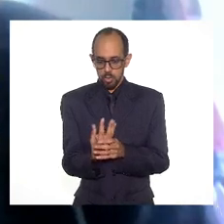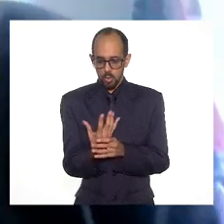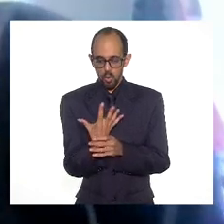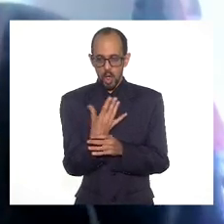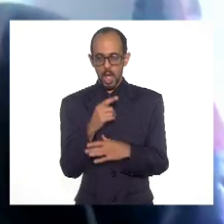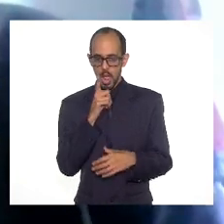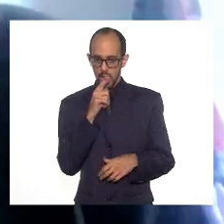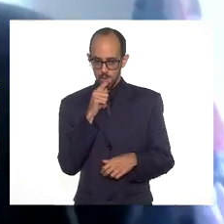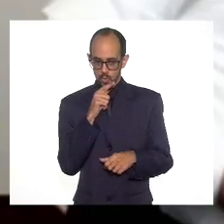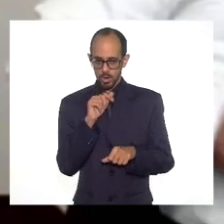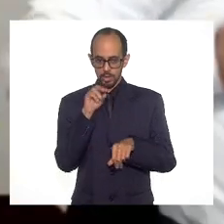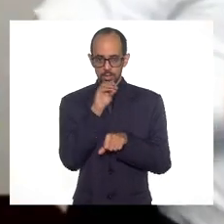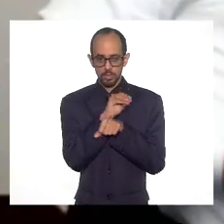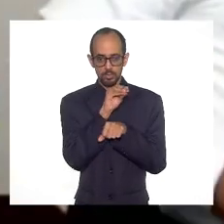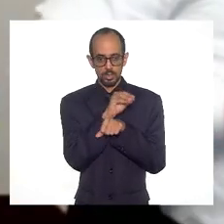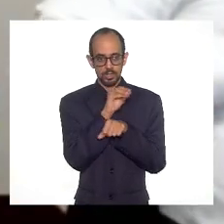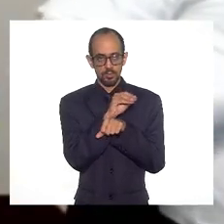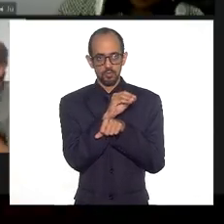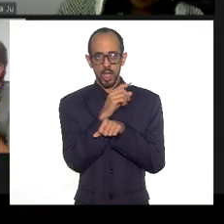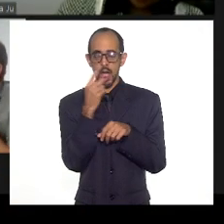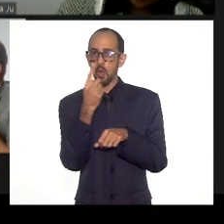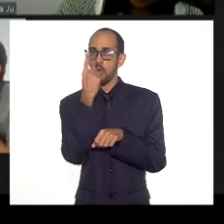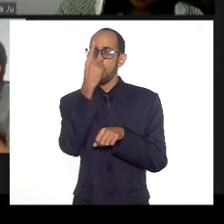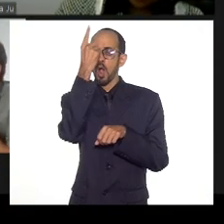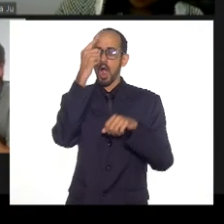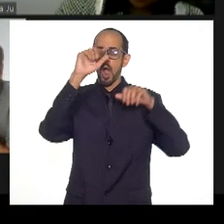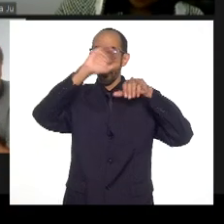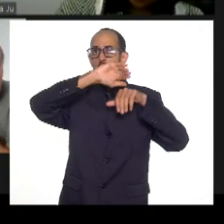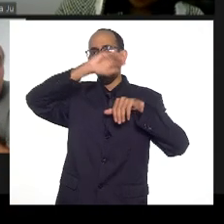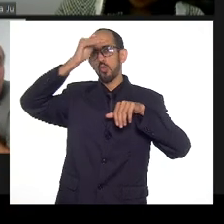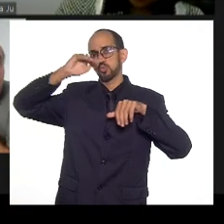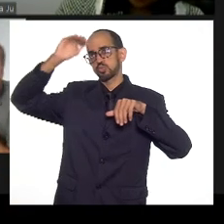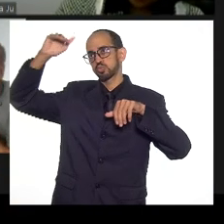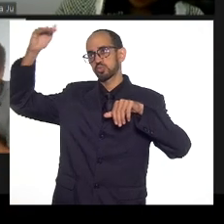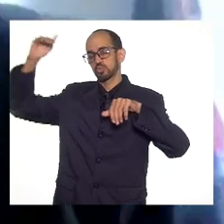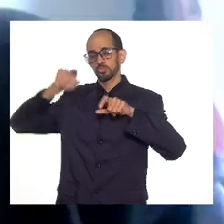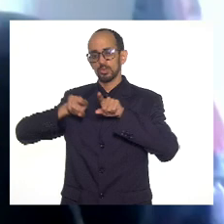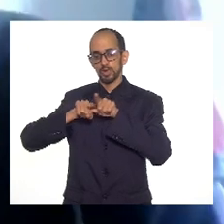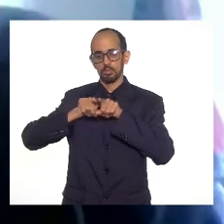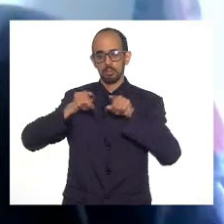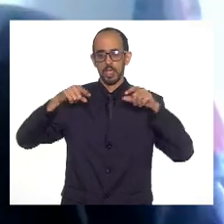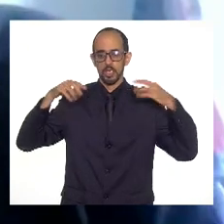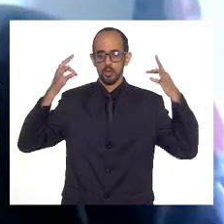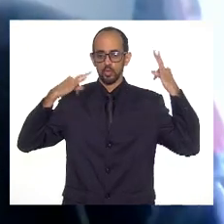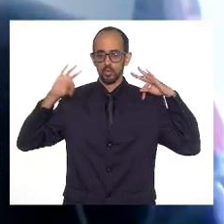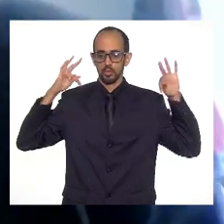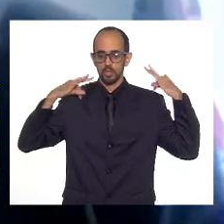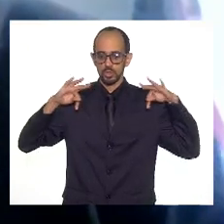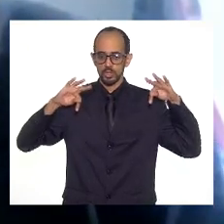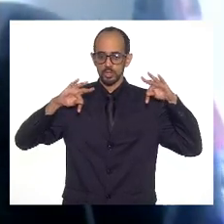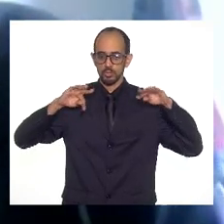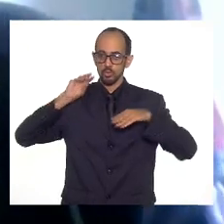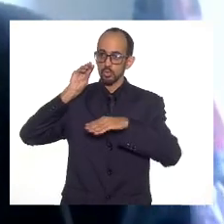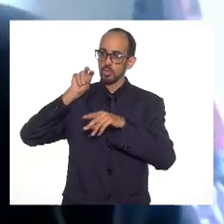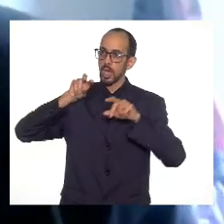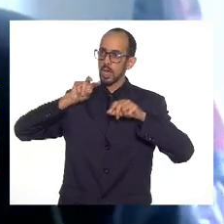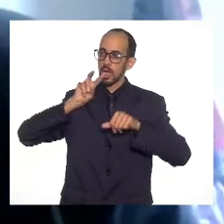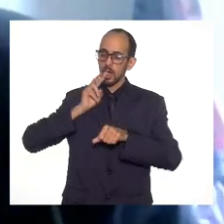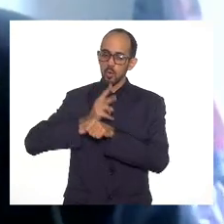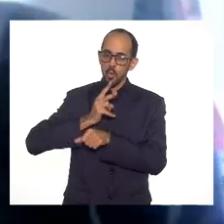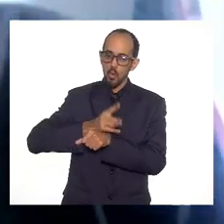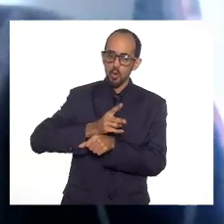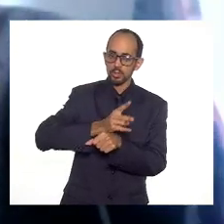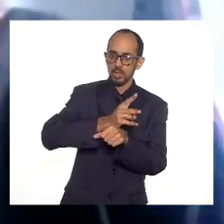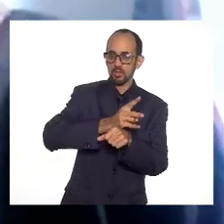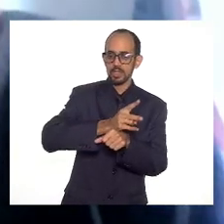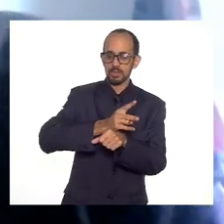o montanhismo, o ecoturismo, né? A preservação cênica fundamental da Maria